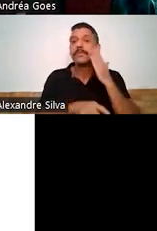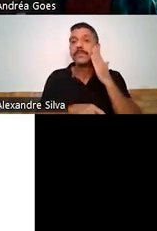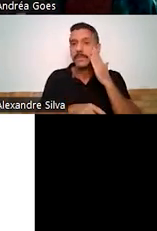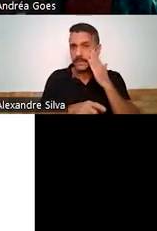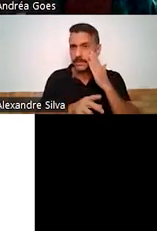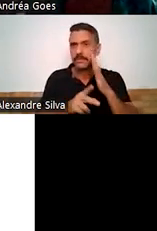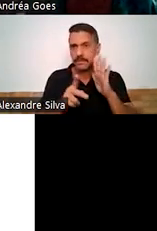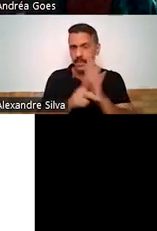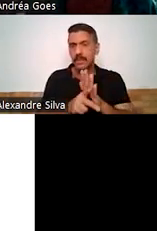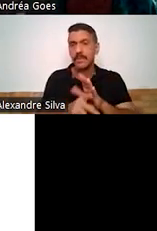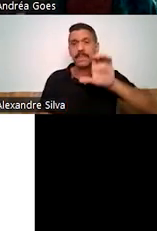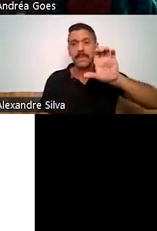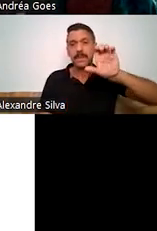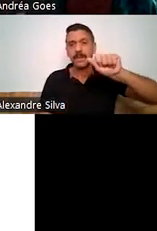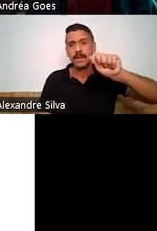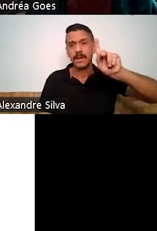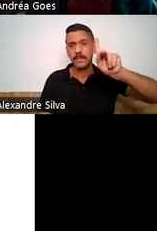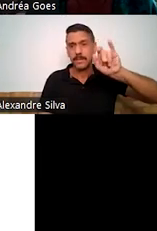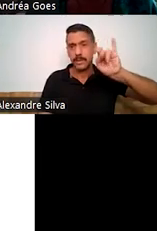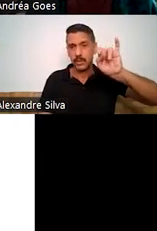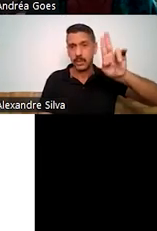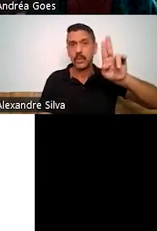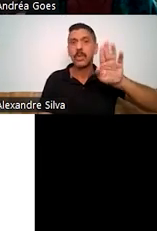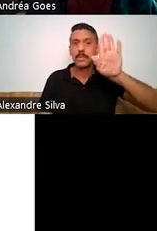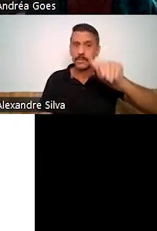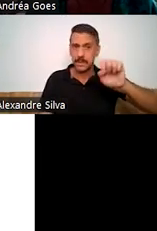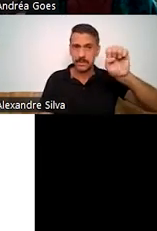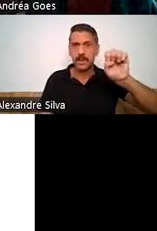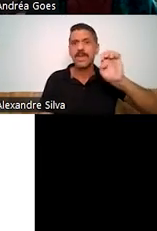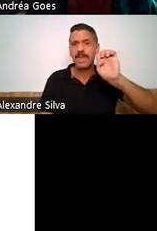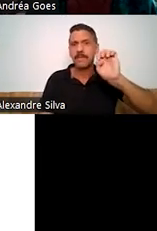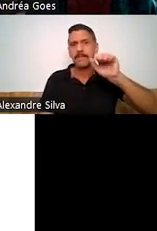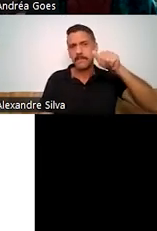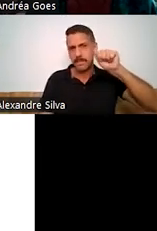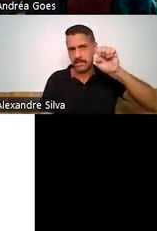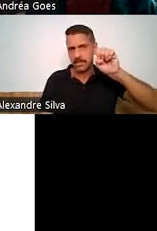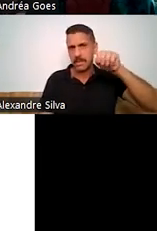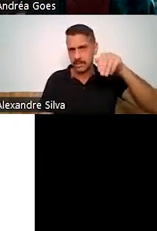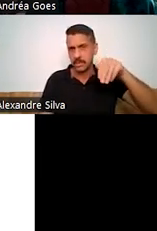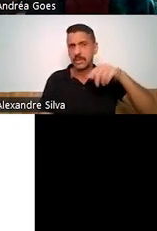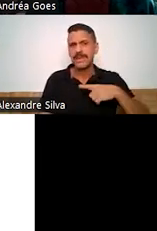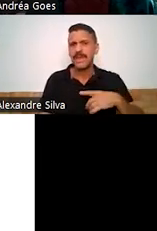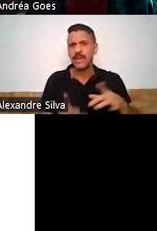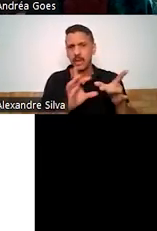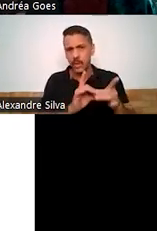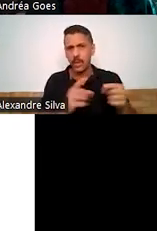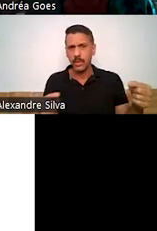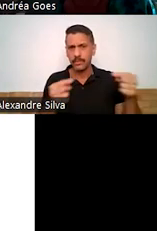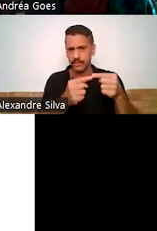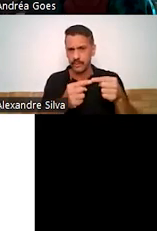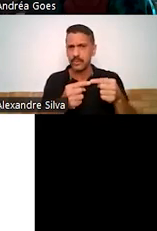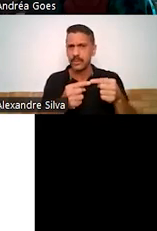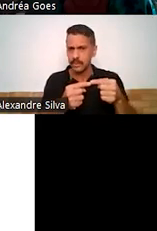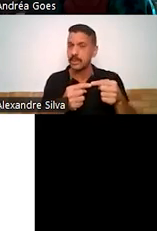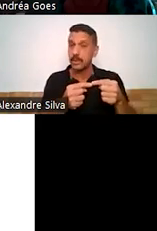caso, Capitu. Então, aqui a gente vê que a mãe, o M de mãe, é a Capitu, então ela tem dois alelos iguais, é como se ela fosse, a gente poderia dizer,